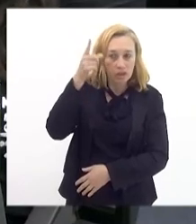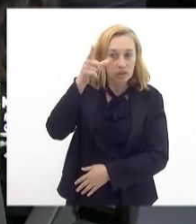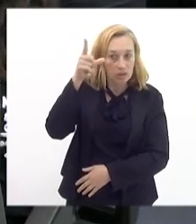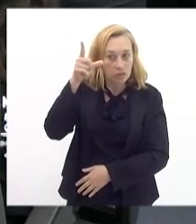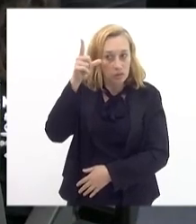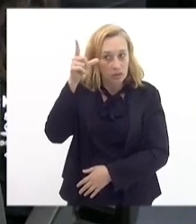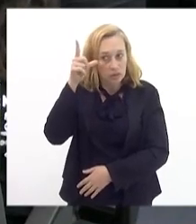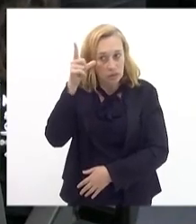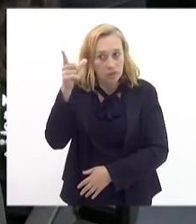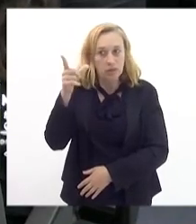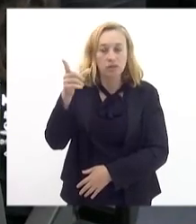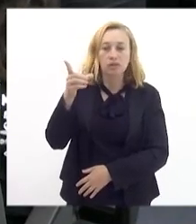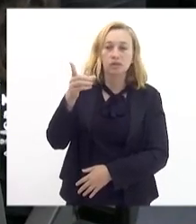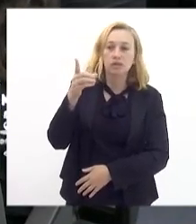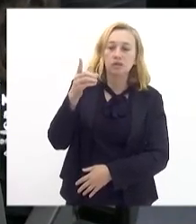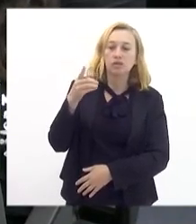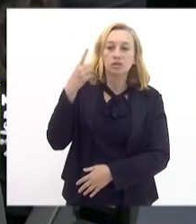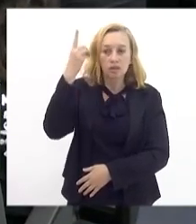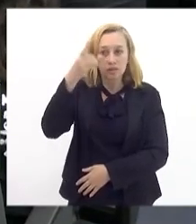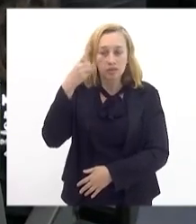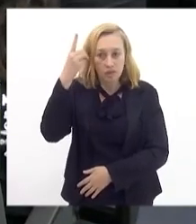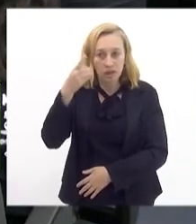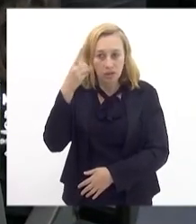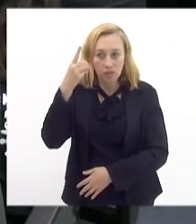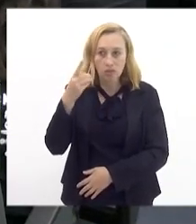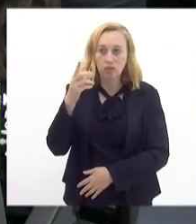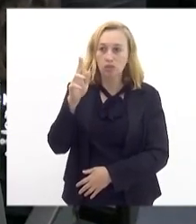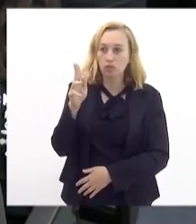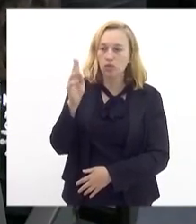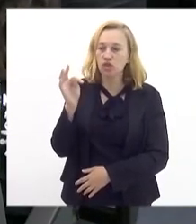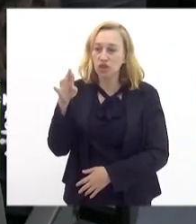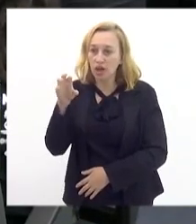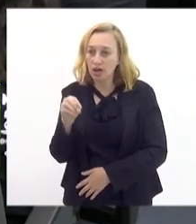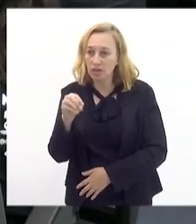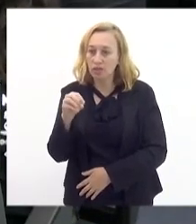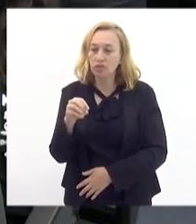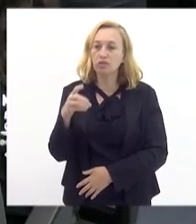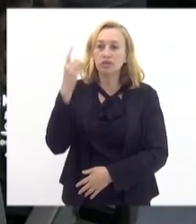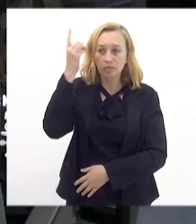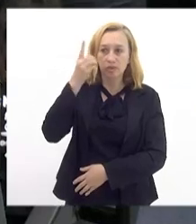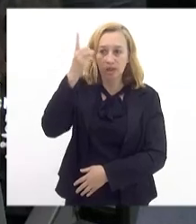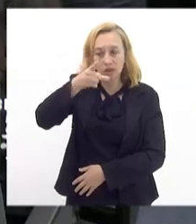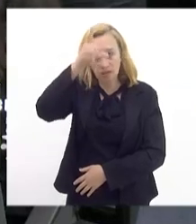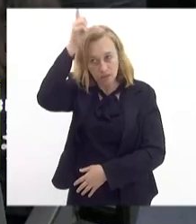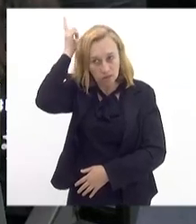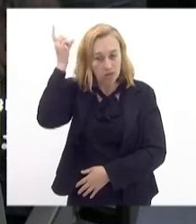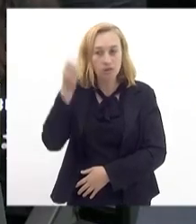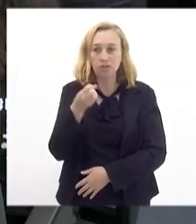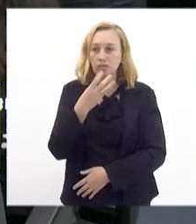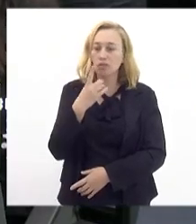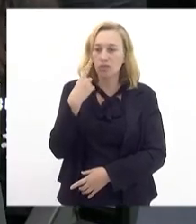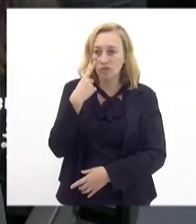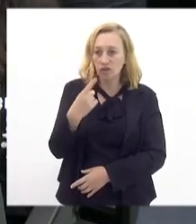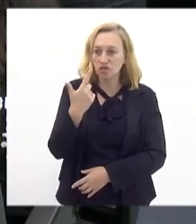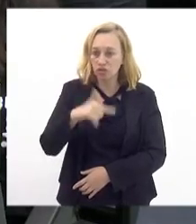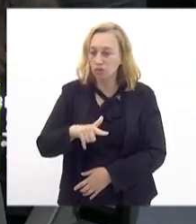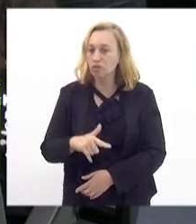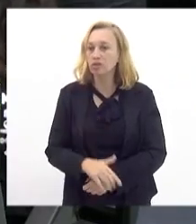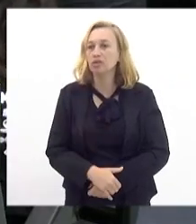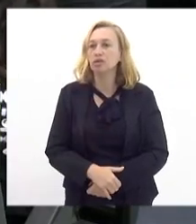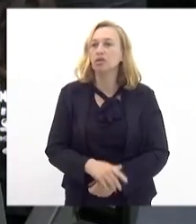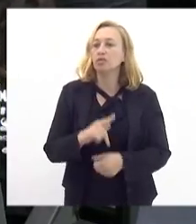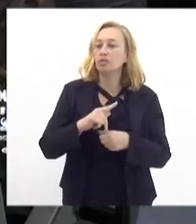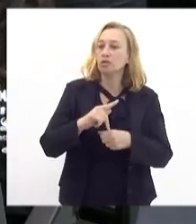parabéns mais uma vez pela sua atuação frente às e DNA detalhes Paulo prazer reencontrar o mais uma vez